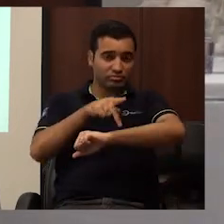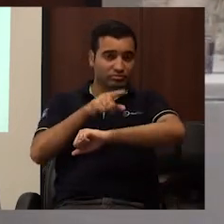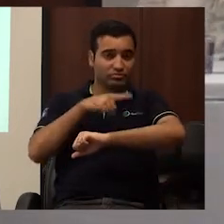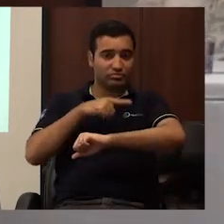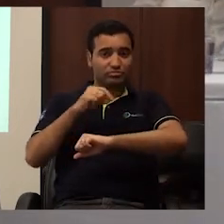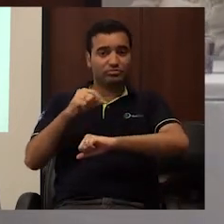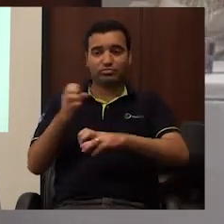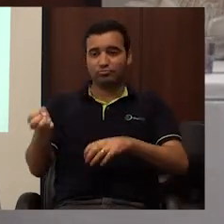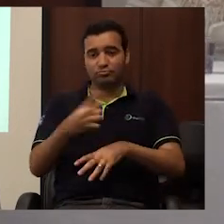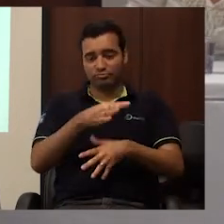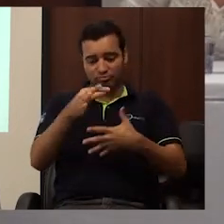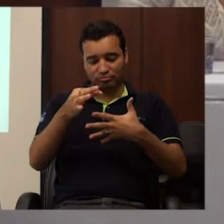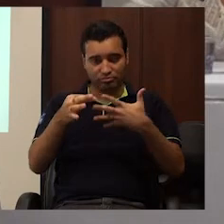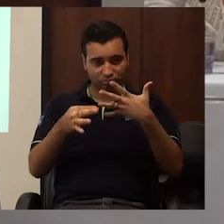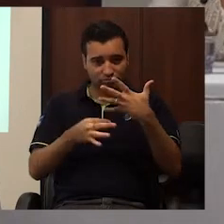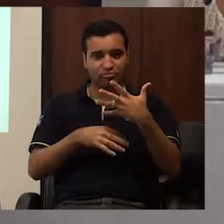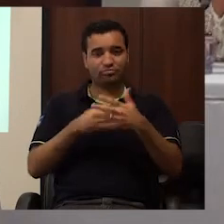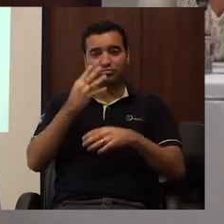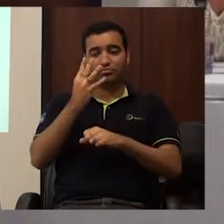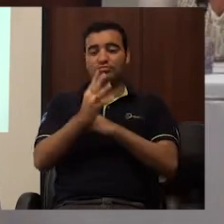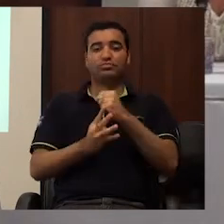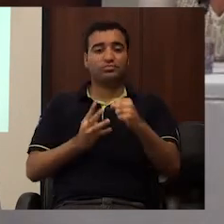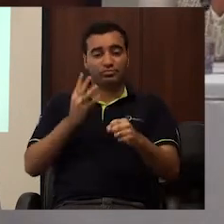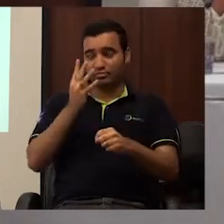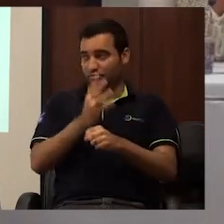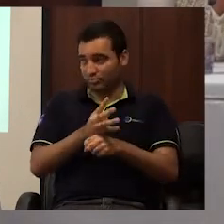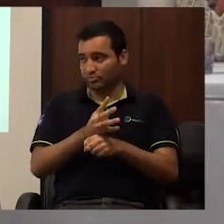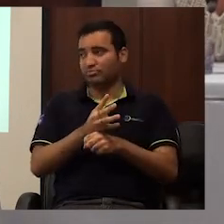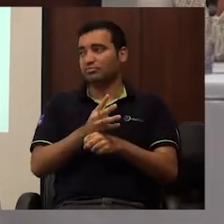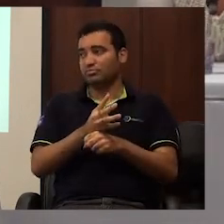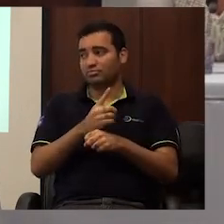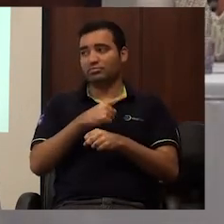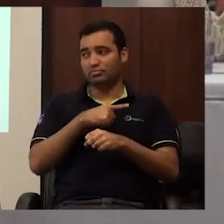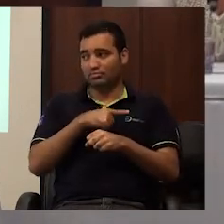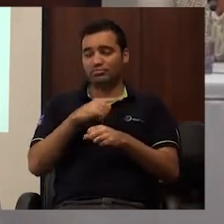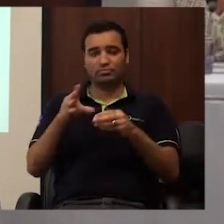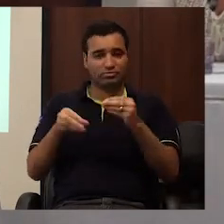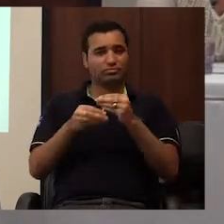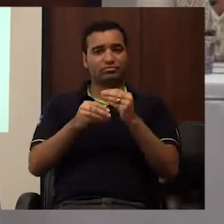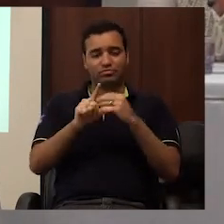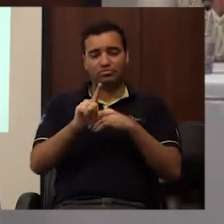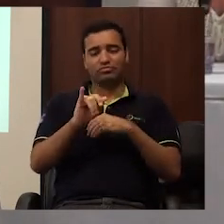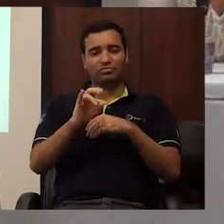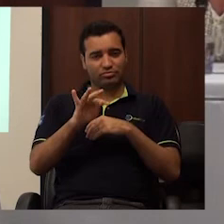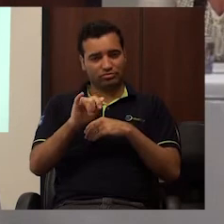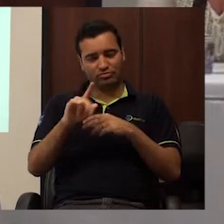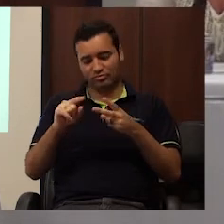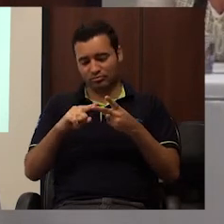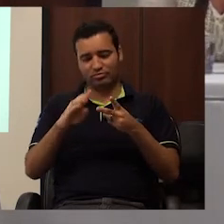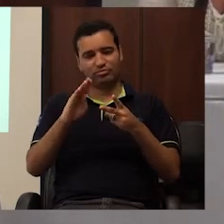uma nova estrutura aí, com duração de 4 anos, englobando licenciatura e o bacharelado,